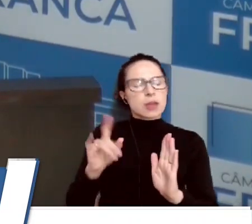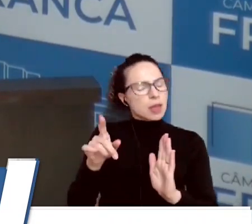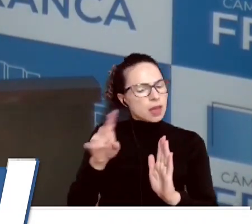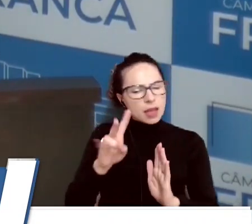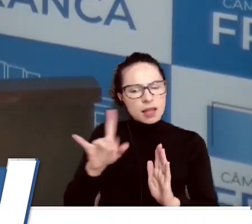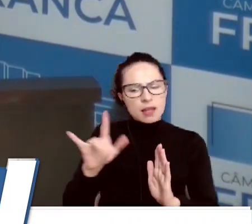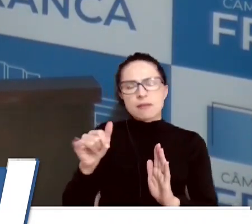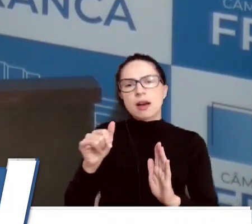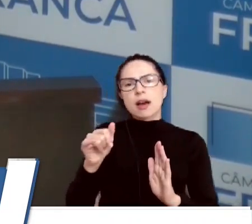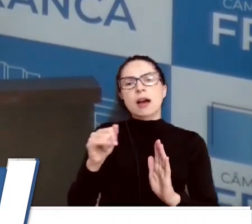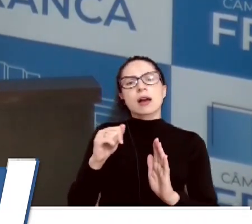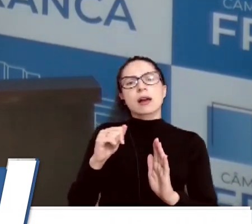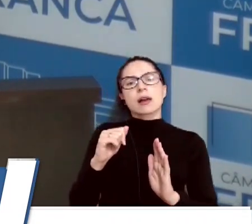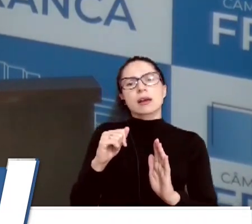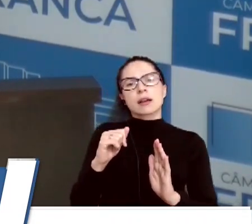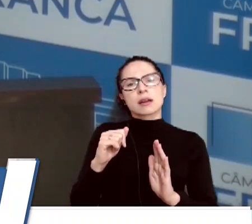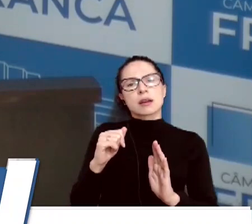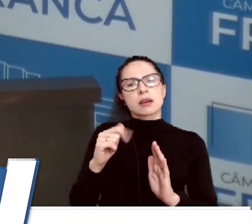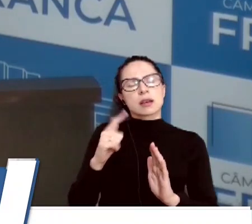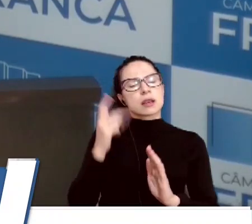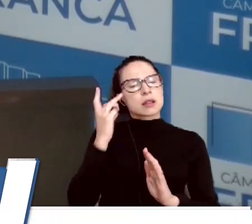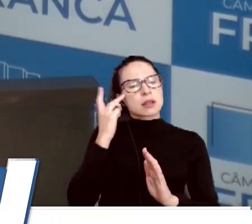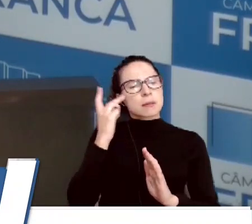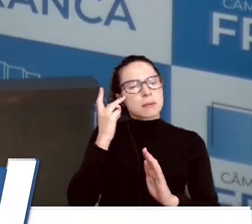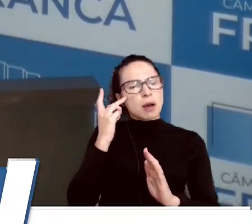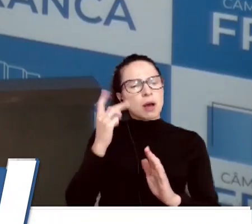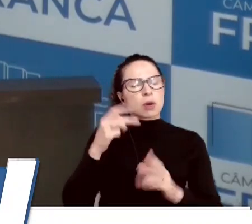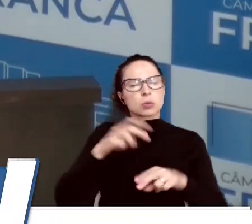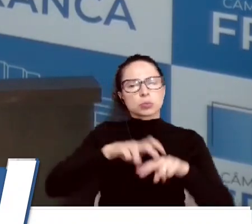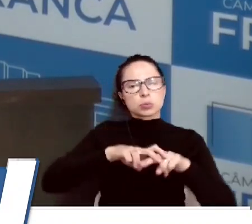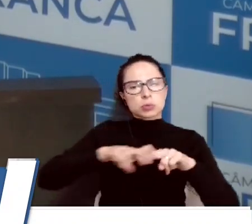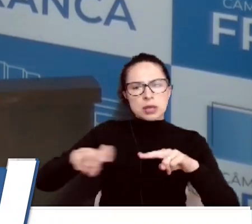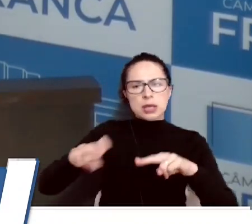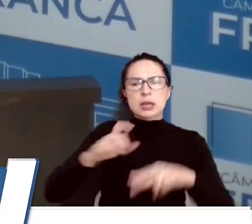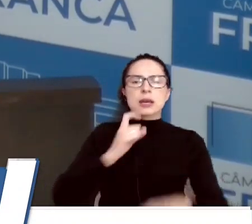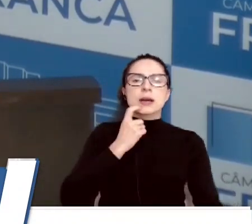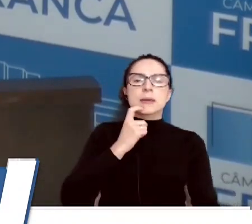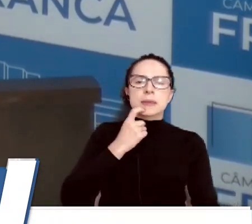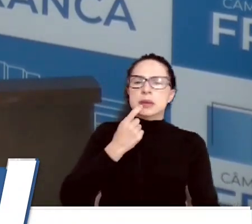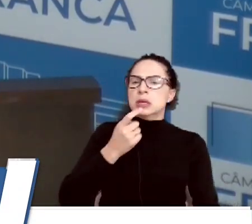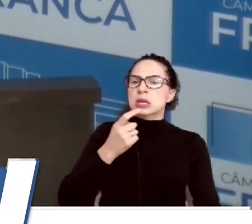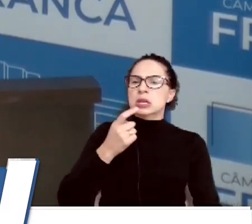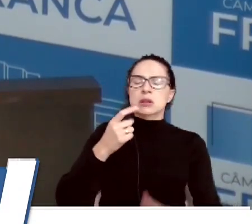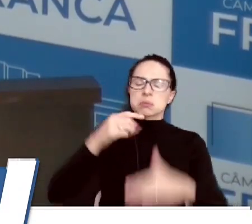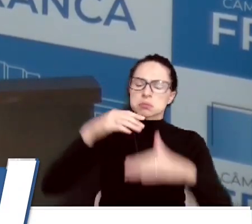trem São Paulo-Campinas, que ele faça o túnel submerso